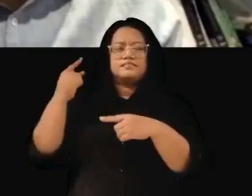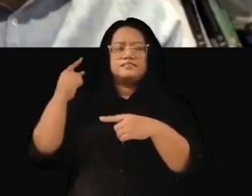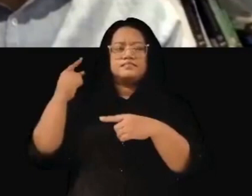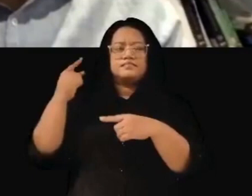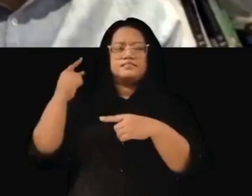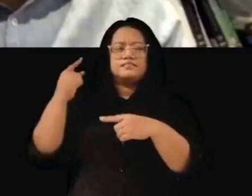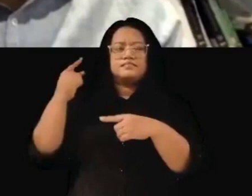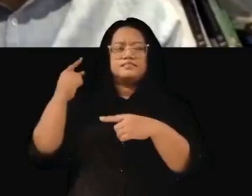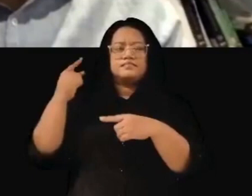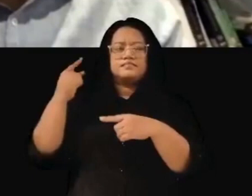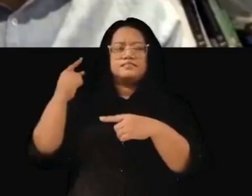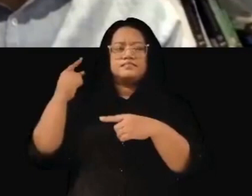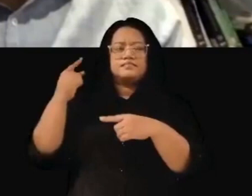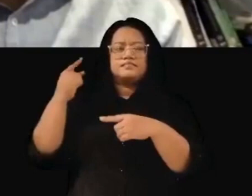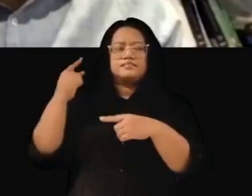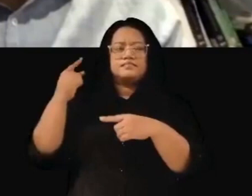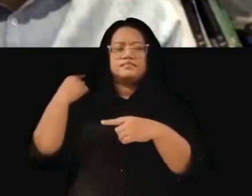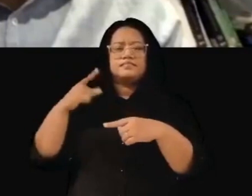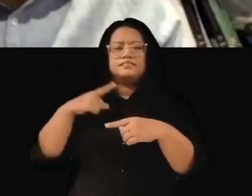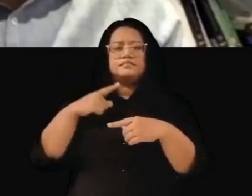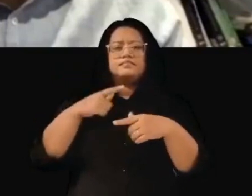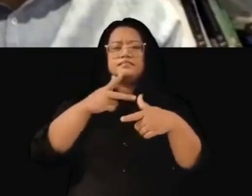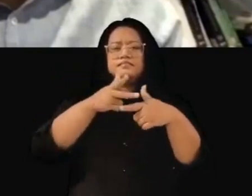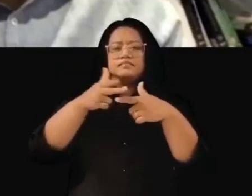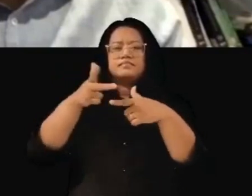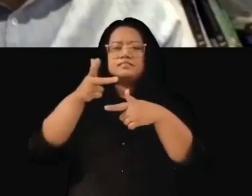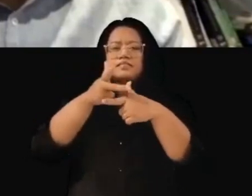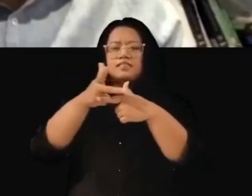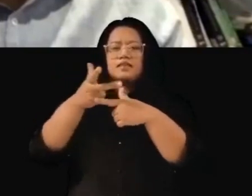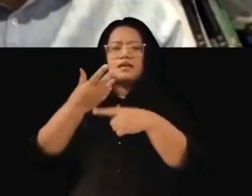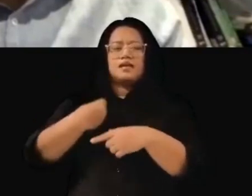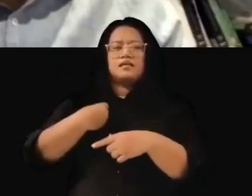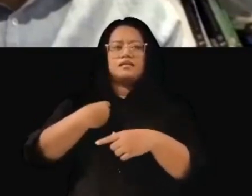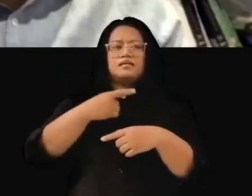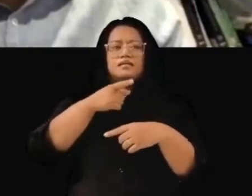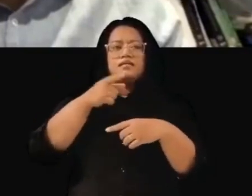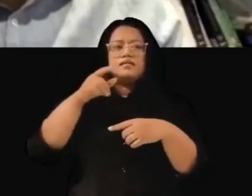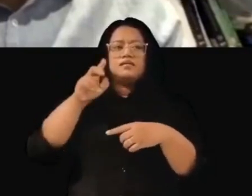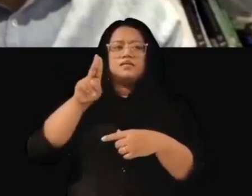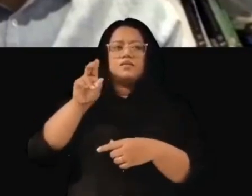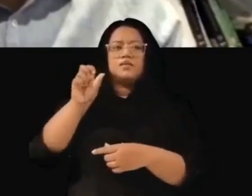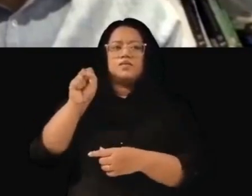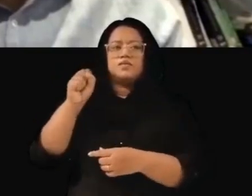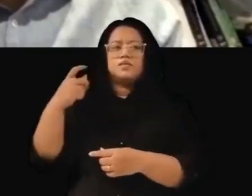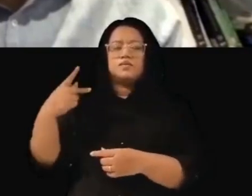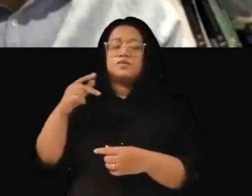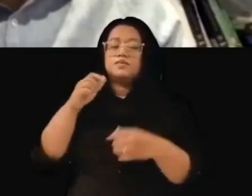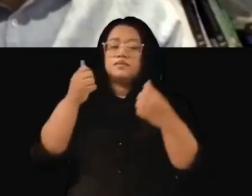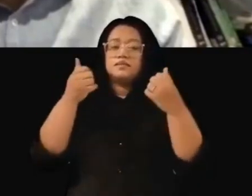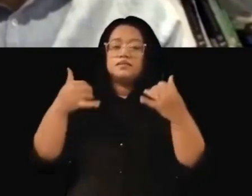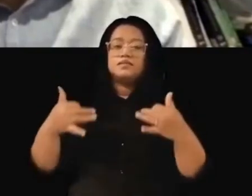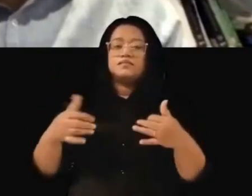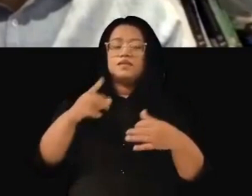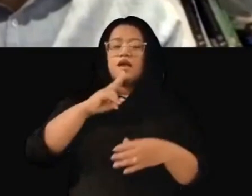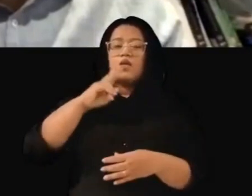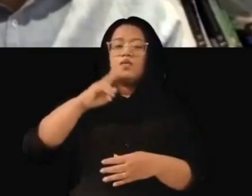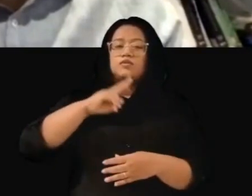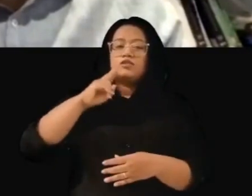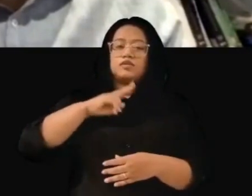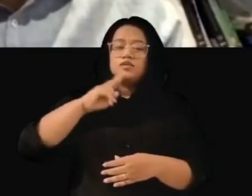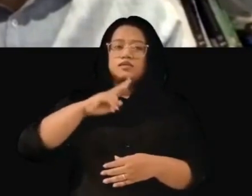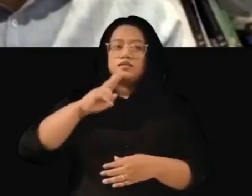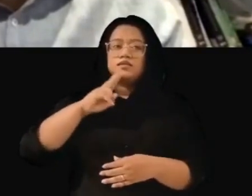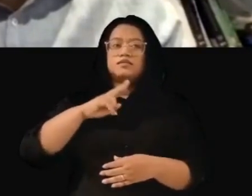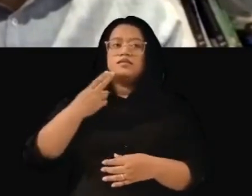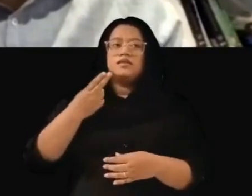vestido vermelho e óculos de grau. Segura o microfone. Ele foi produzido pela USP e ele fala também sobre a urgência